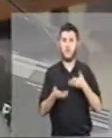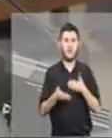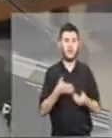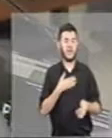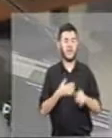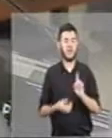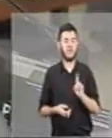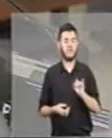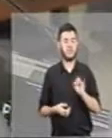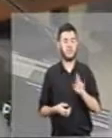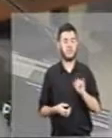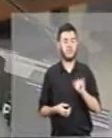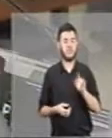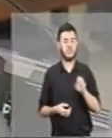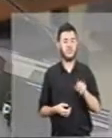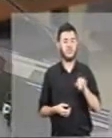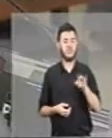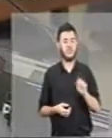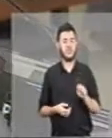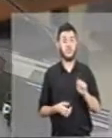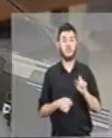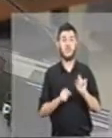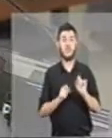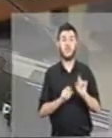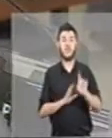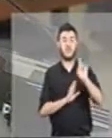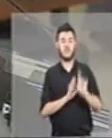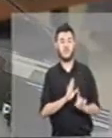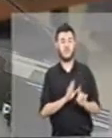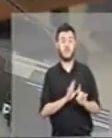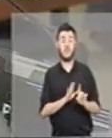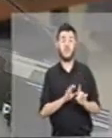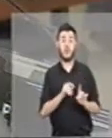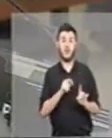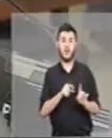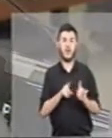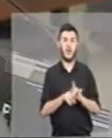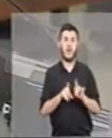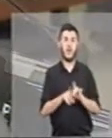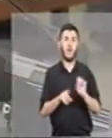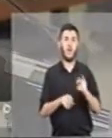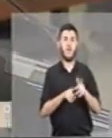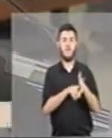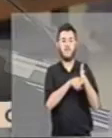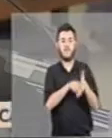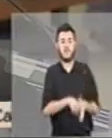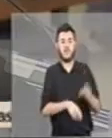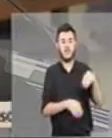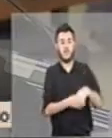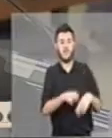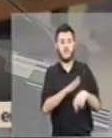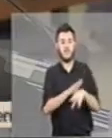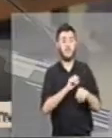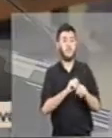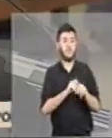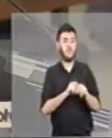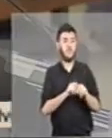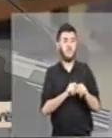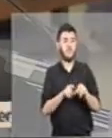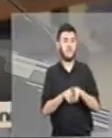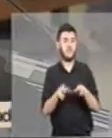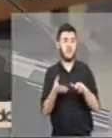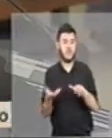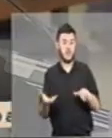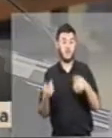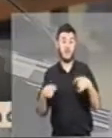Legislativa dependeria de autorização do Supremo. Foi isso que eu entendi. Sua Excelência me disse que não é bem assim. Se